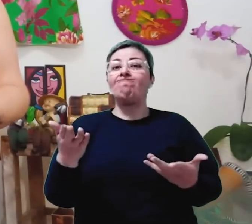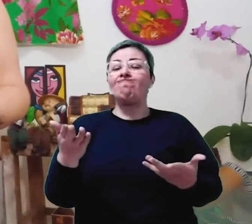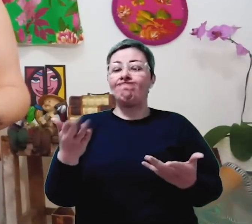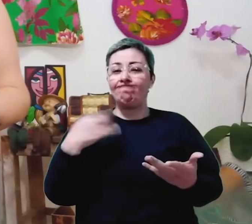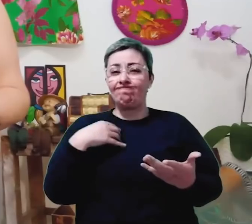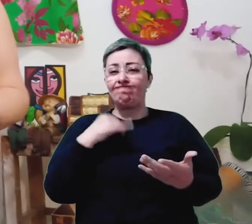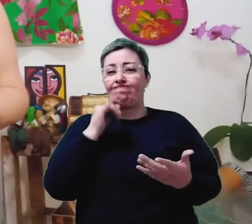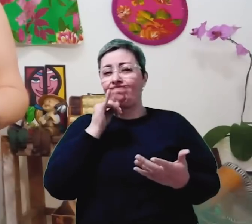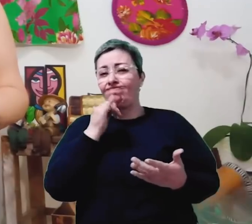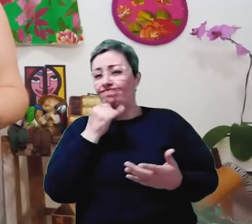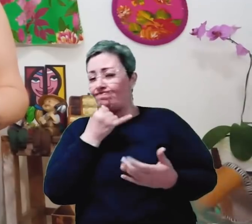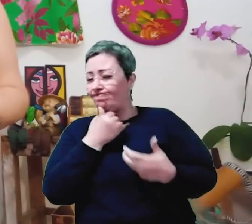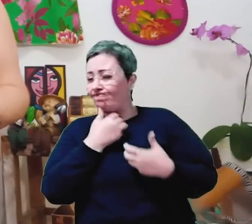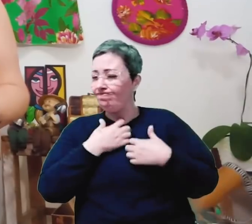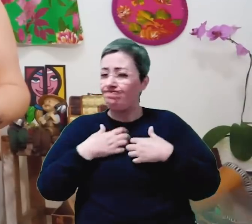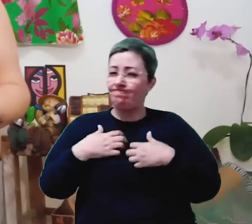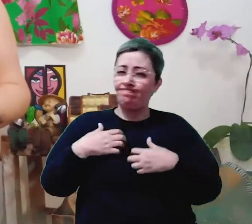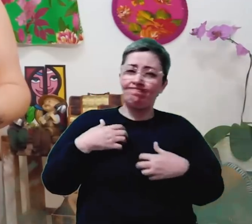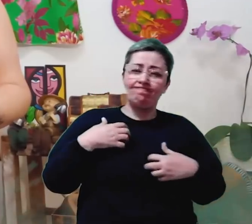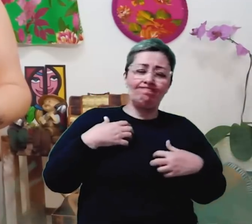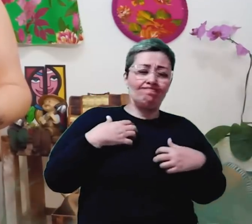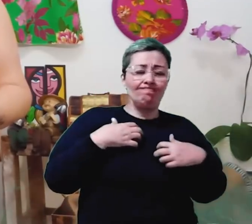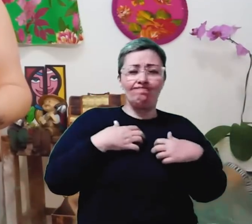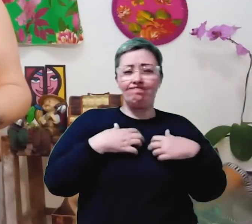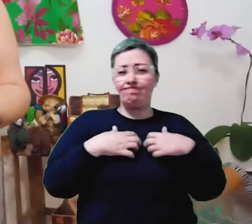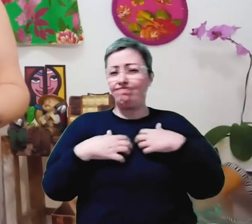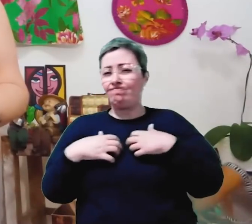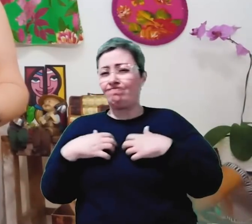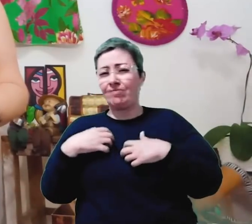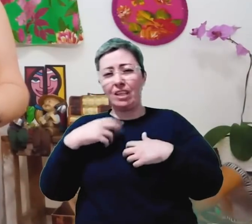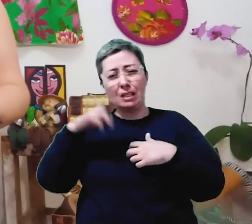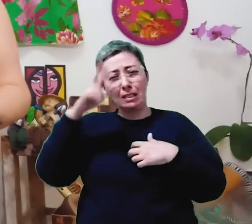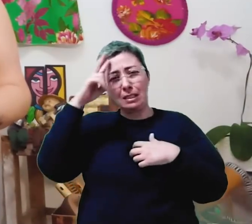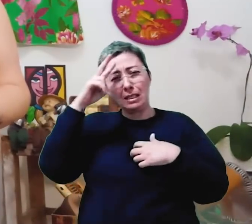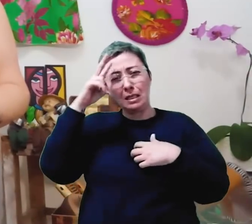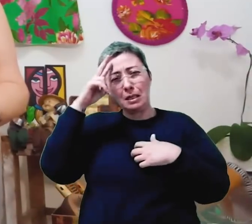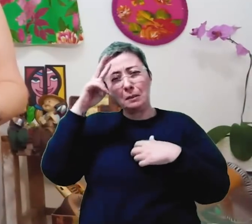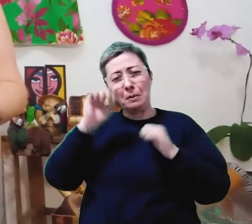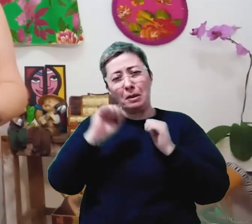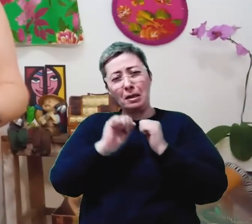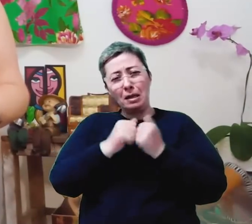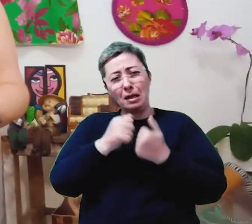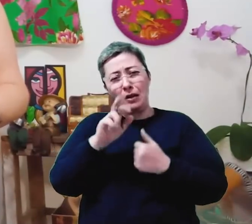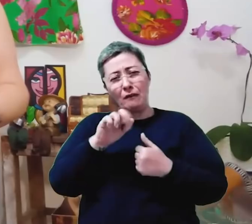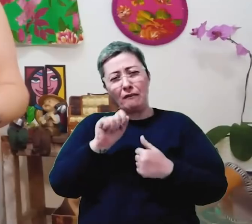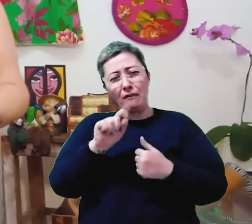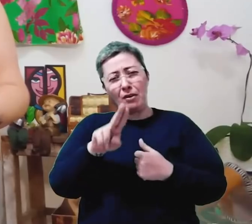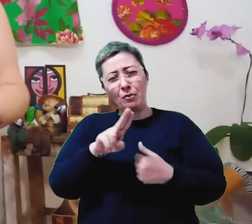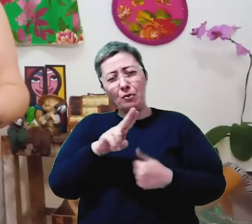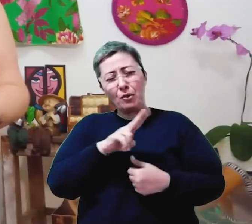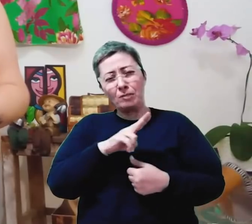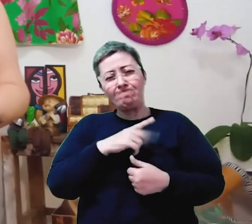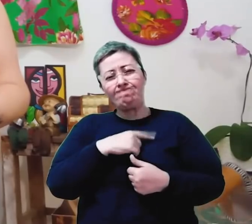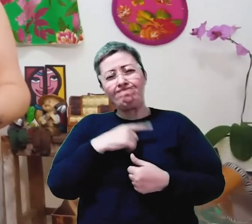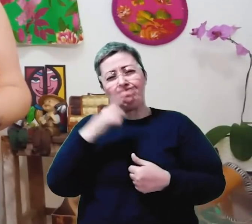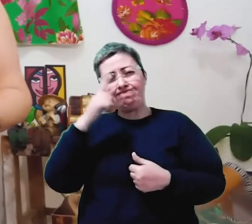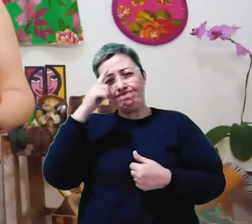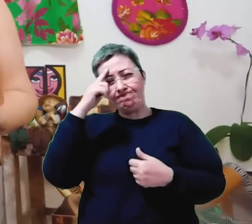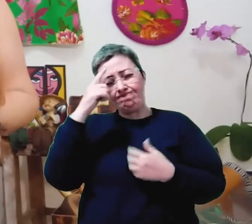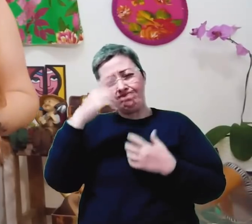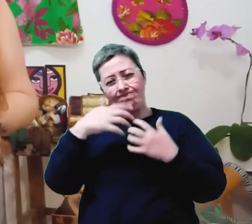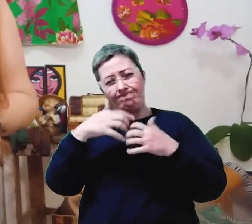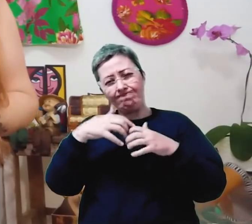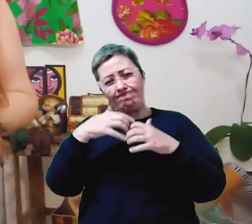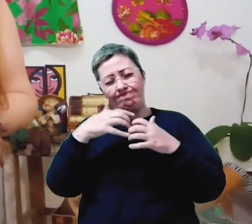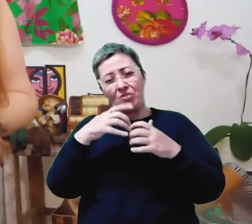foi entristecendo a menina e aquela lembrança do pão com fel ficava dentro dela. E não é